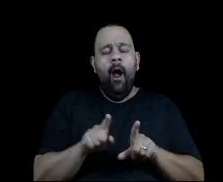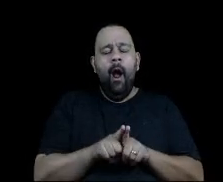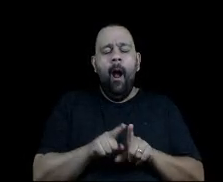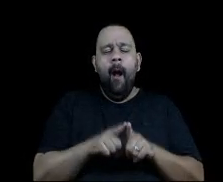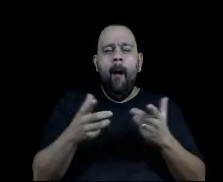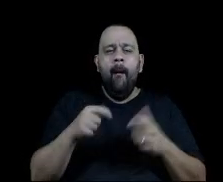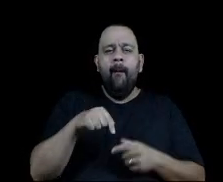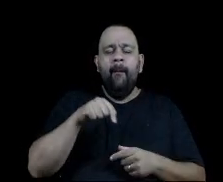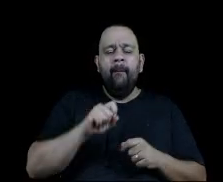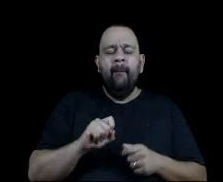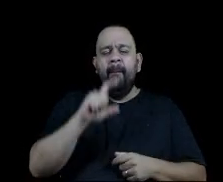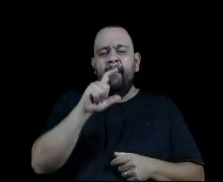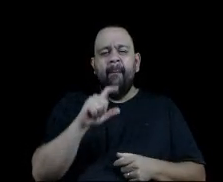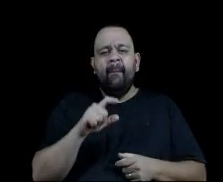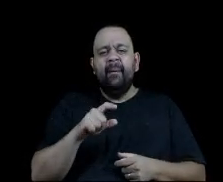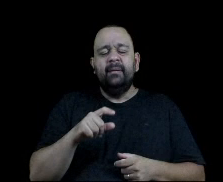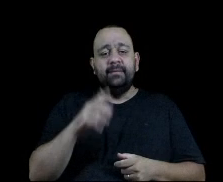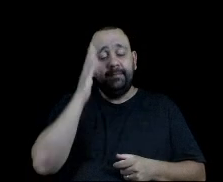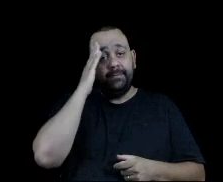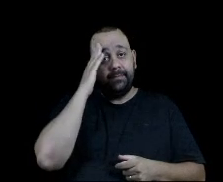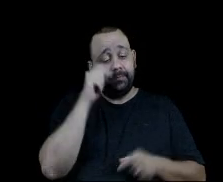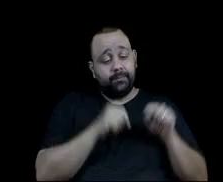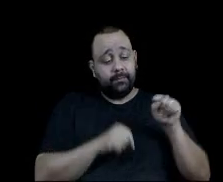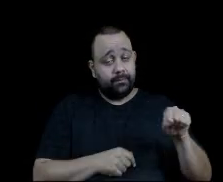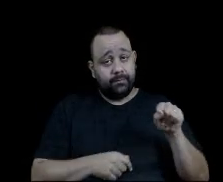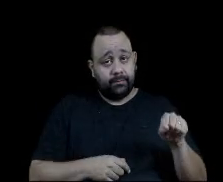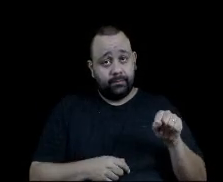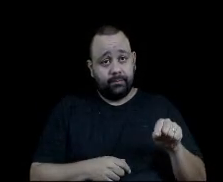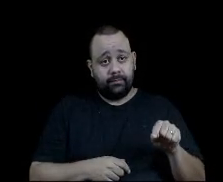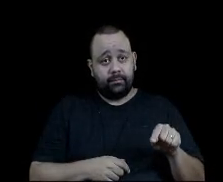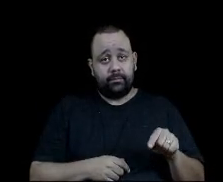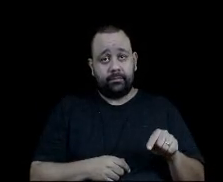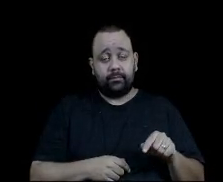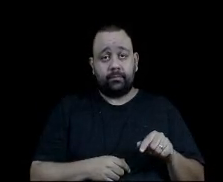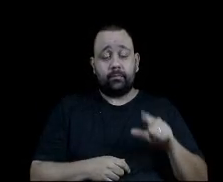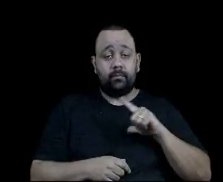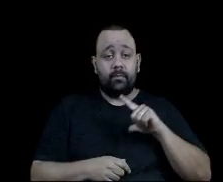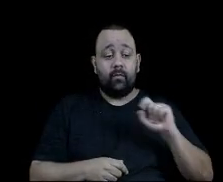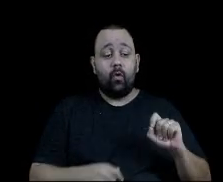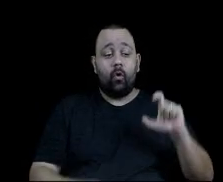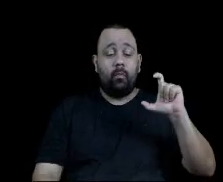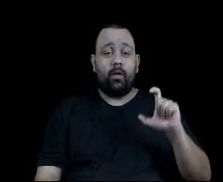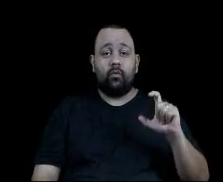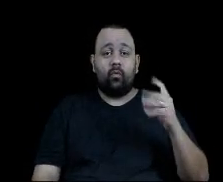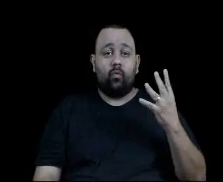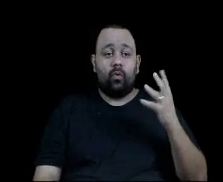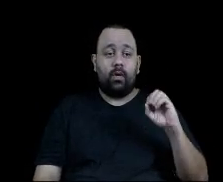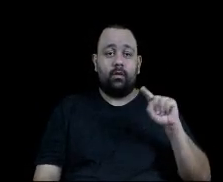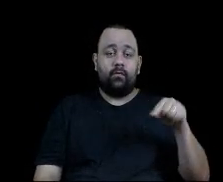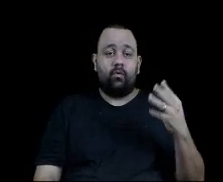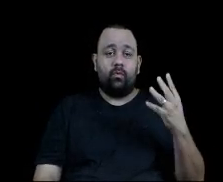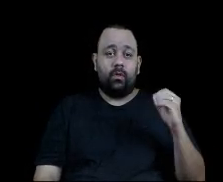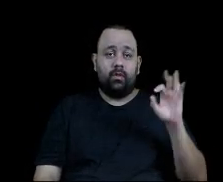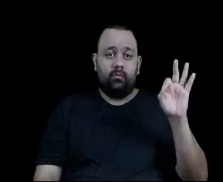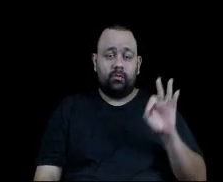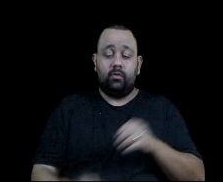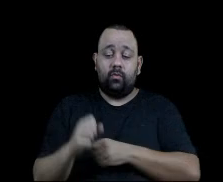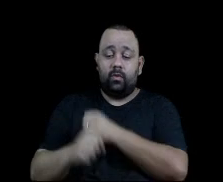despesas. A despesa corrente no quadrimestre empenhado teve um aumento